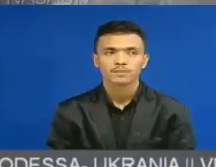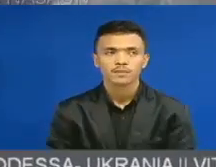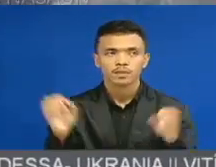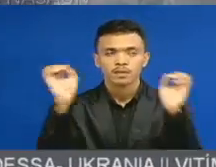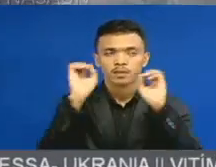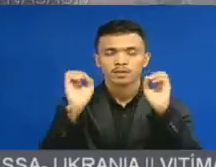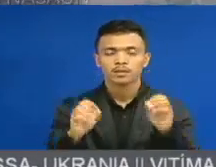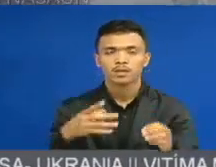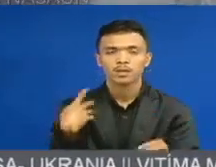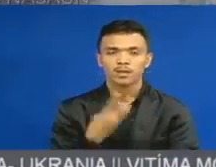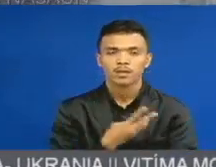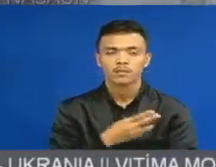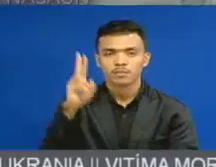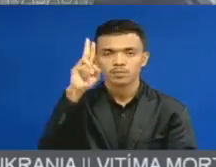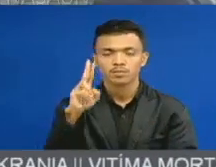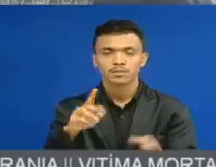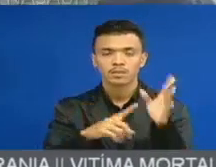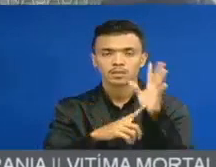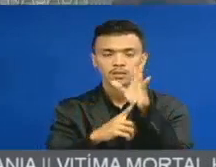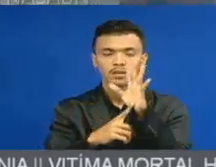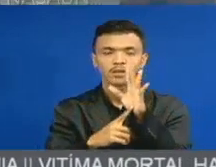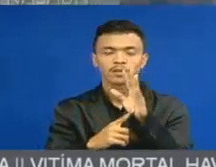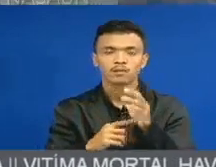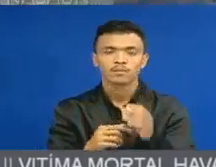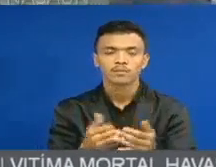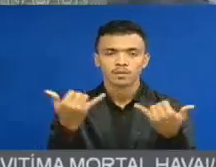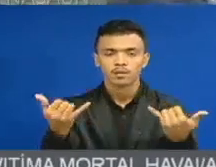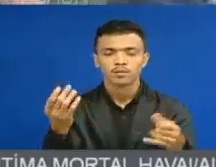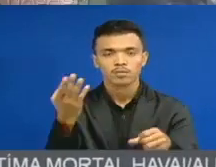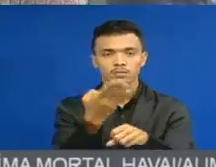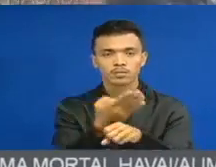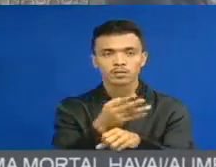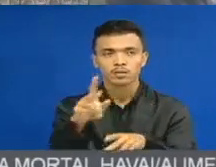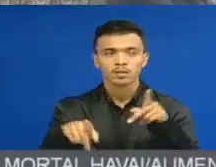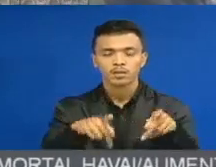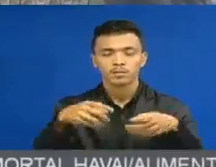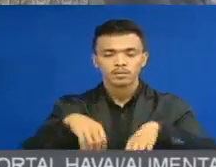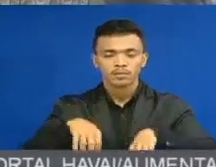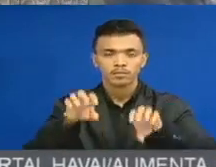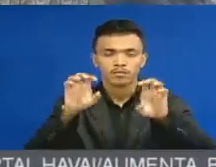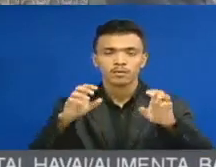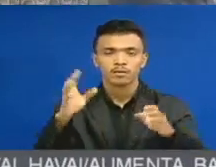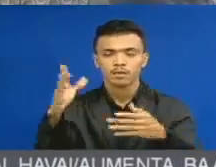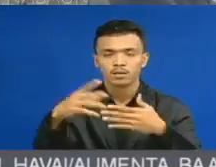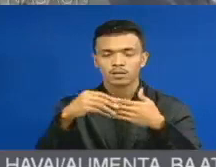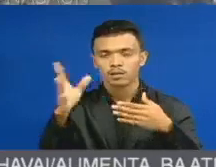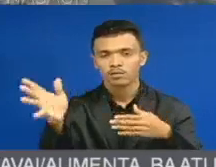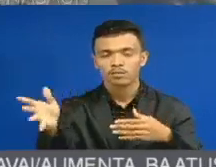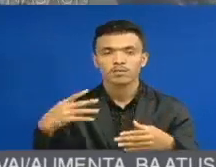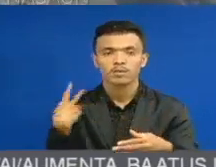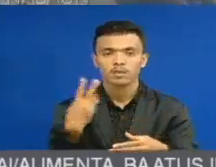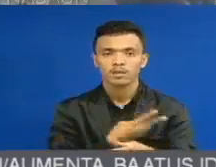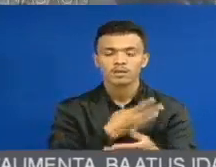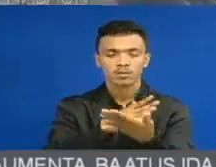iha ami sunukami dit. Agora bet tena gasuria na mase ema be masera faamba be $50 ni iha ne me ita